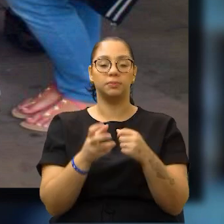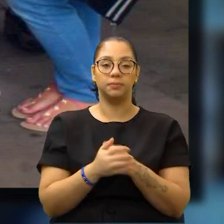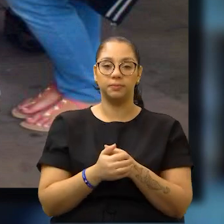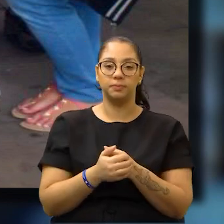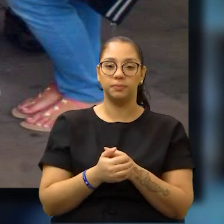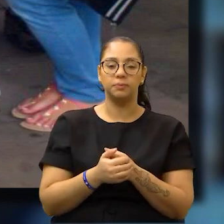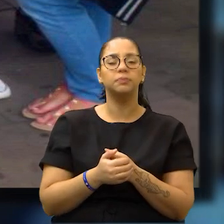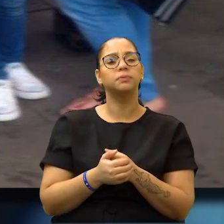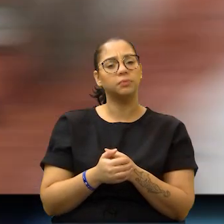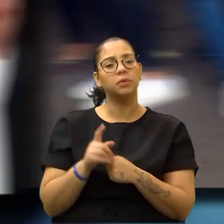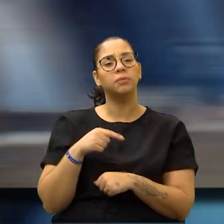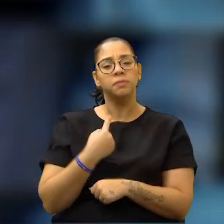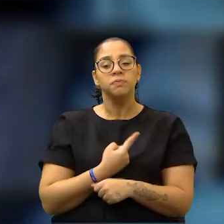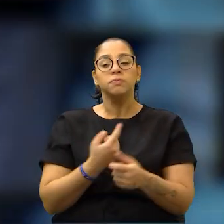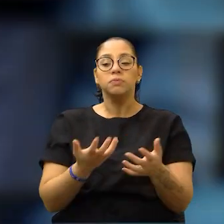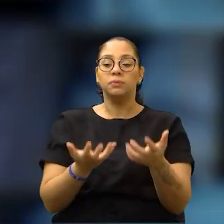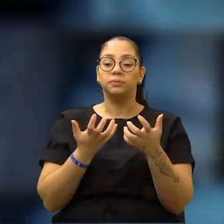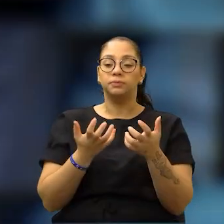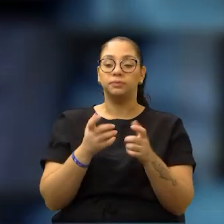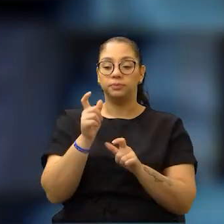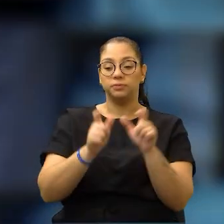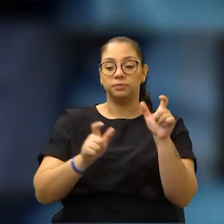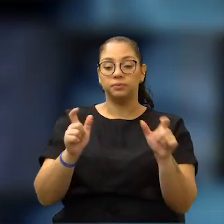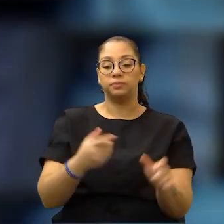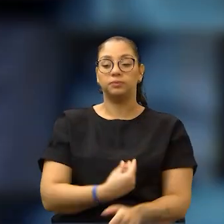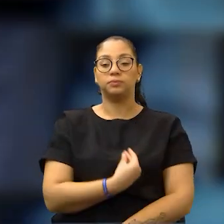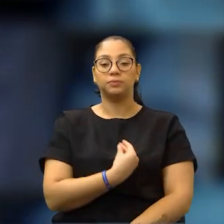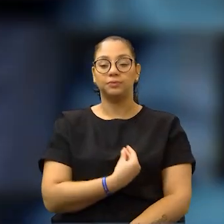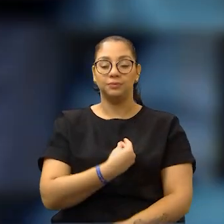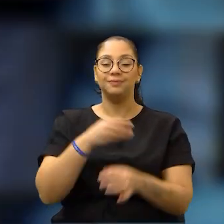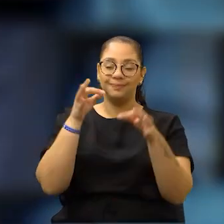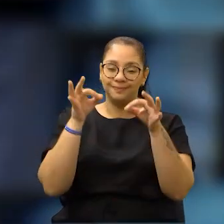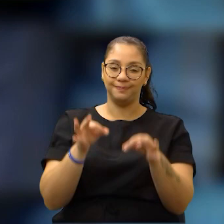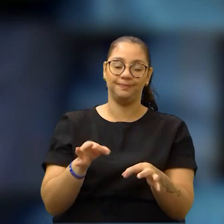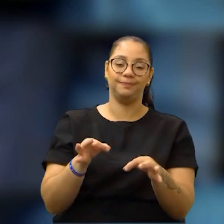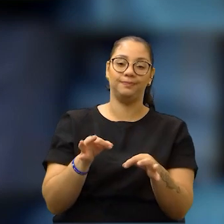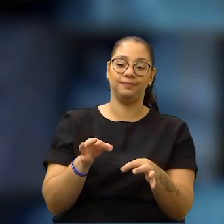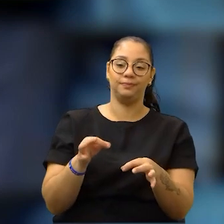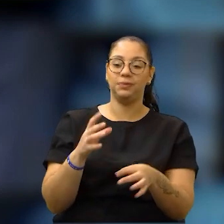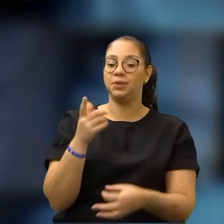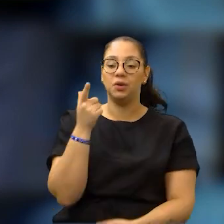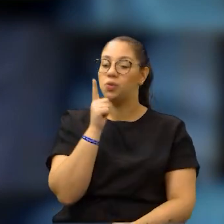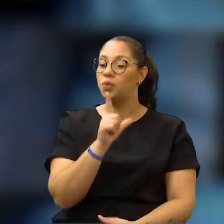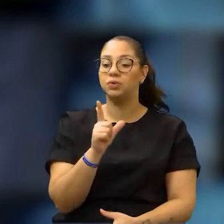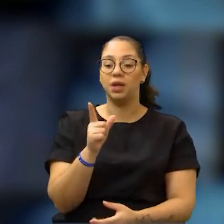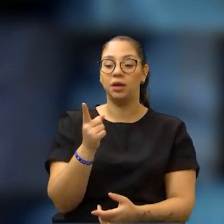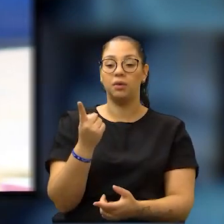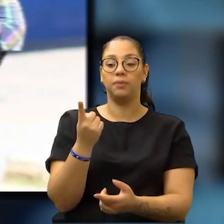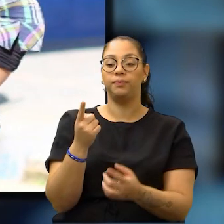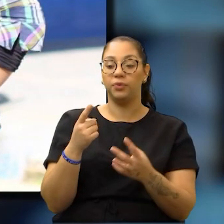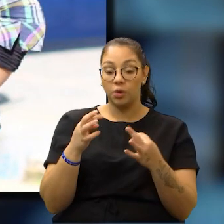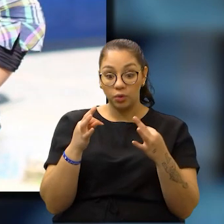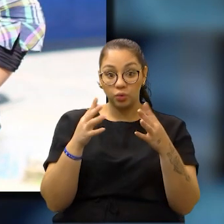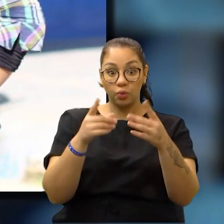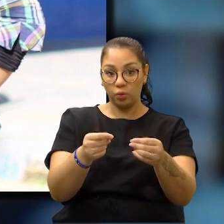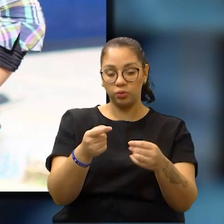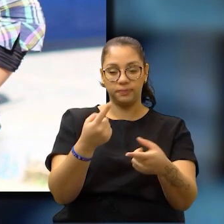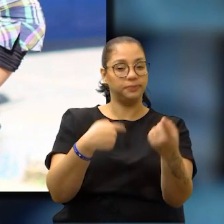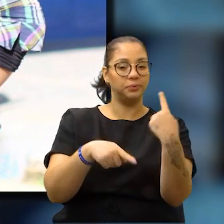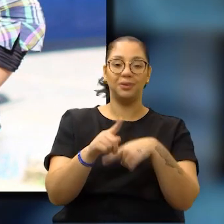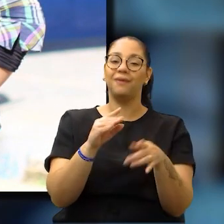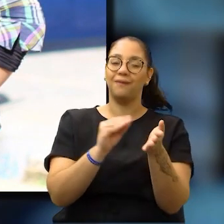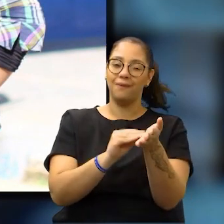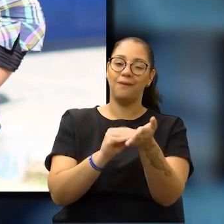acontecer, as pessoas poderem viver com mais dignidade. A gente não consegue transformar tudo, né? Falta muita